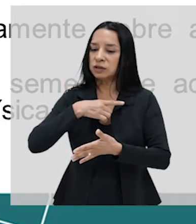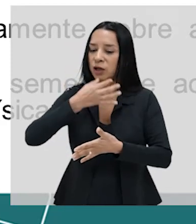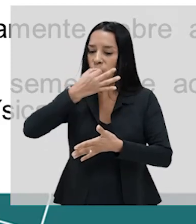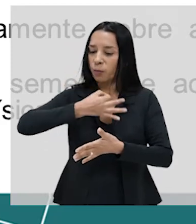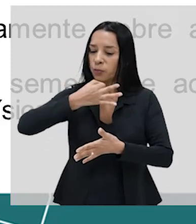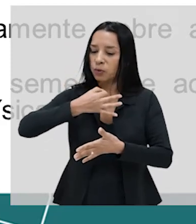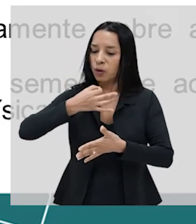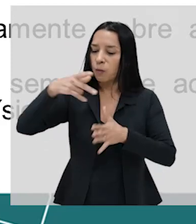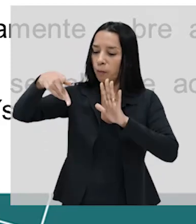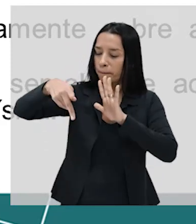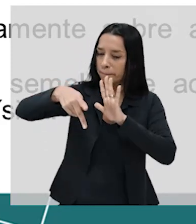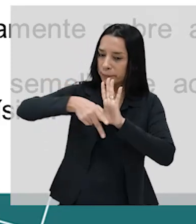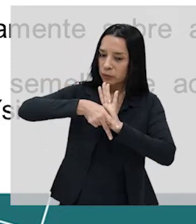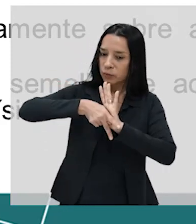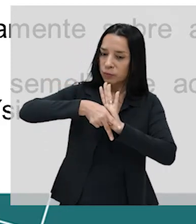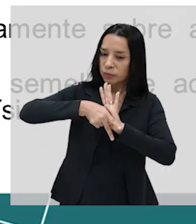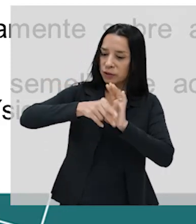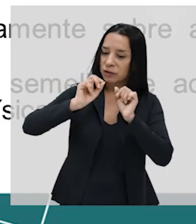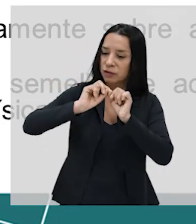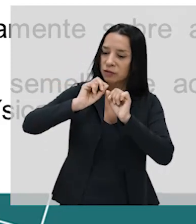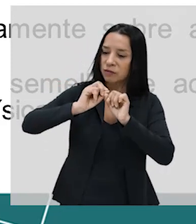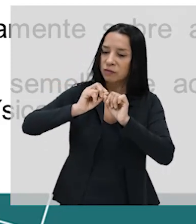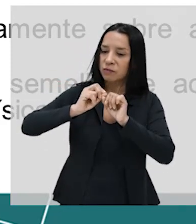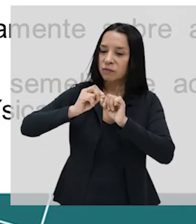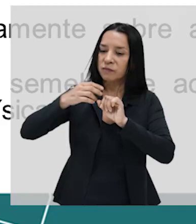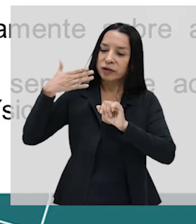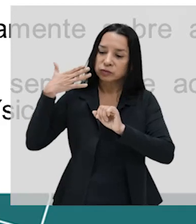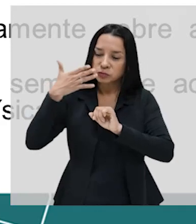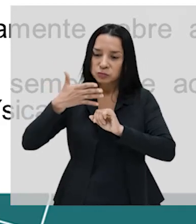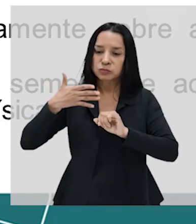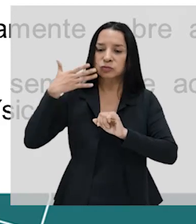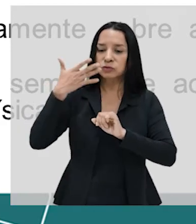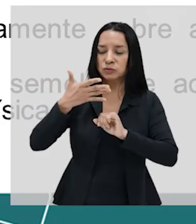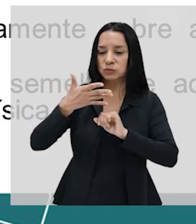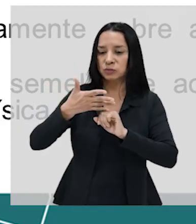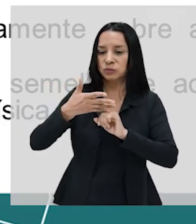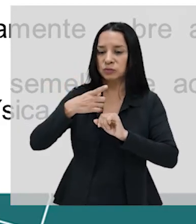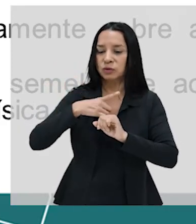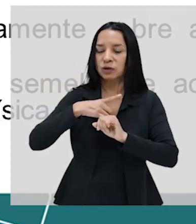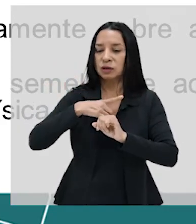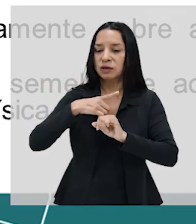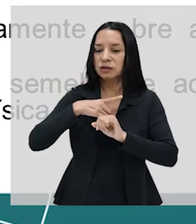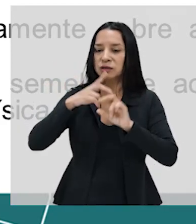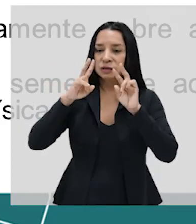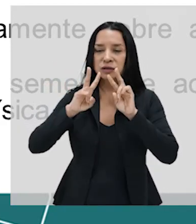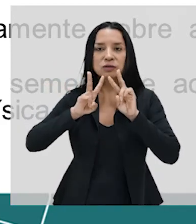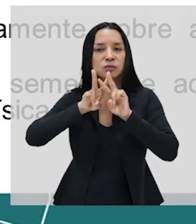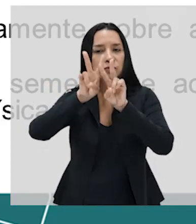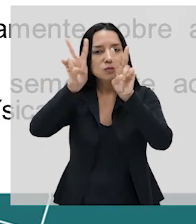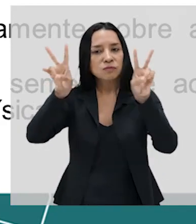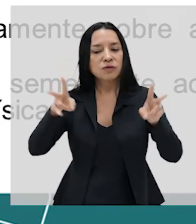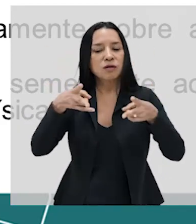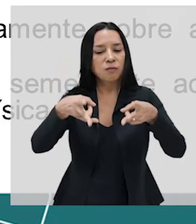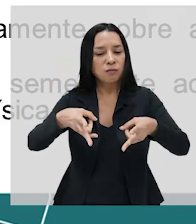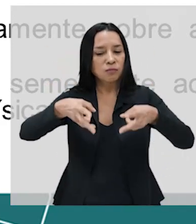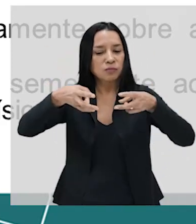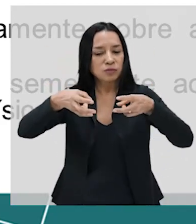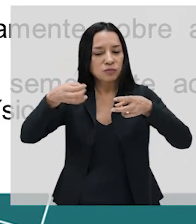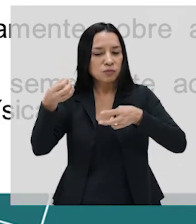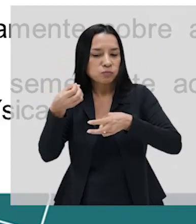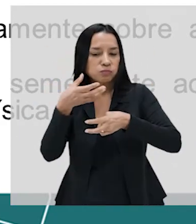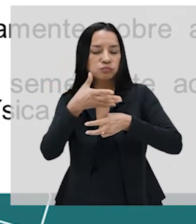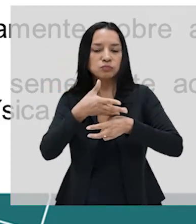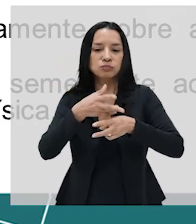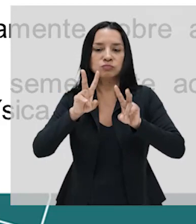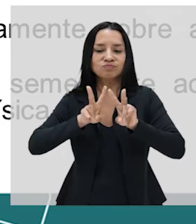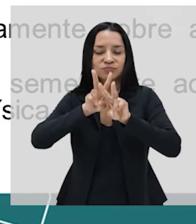um discurso, quando você está tentando fornecer novas visões, obviamente você está dentro de um conhecimento reflexivo e